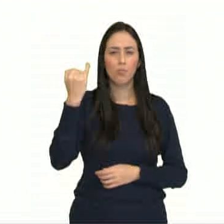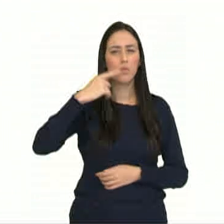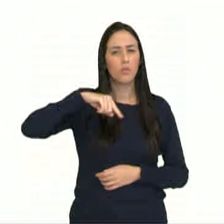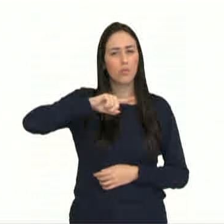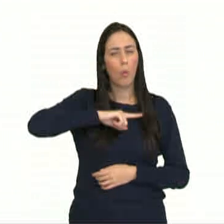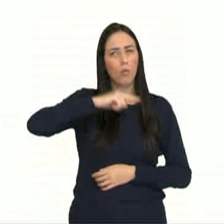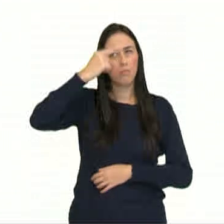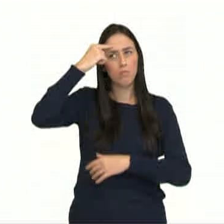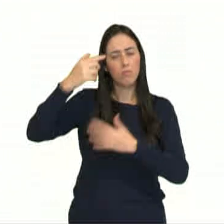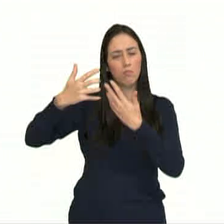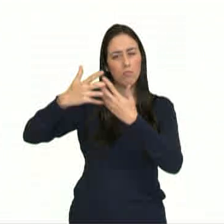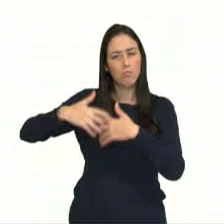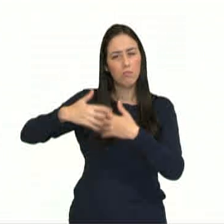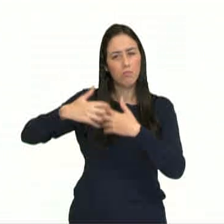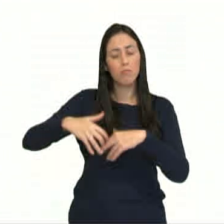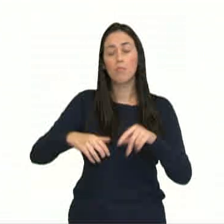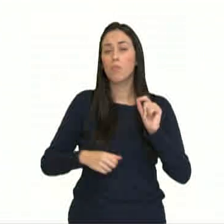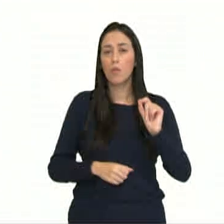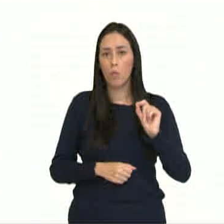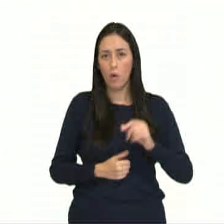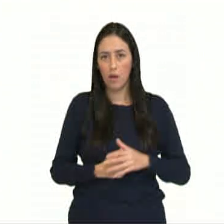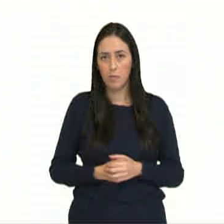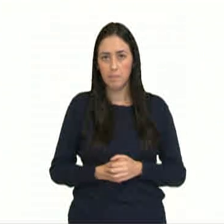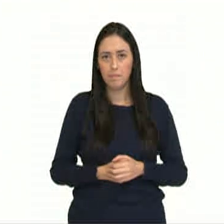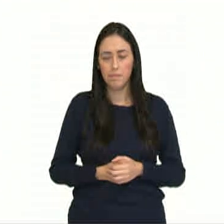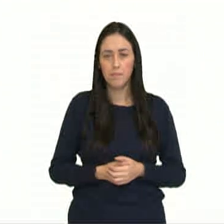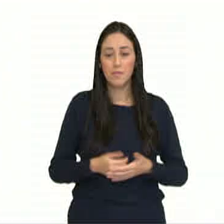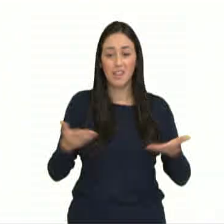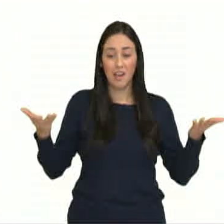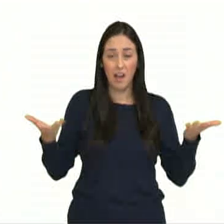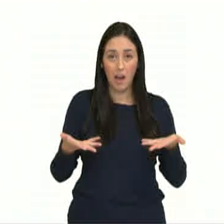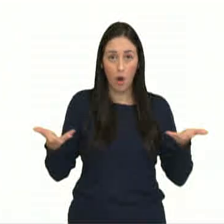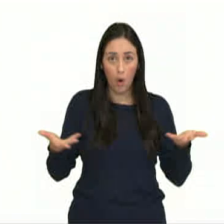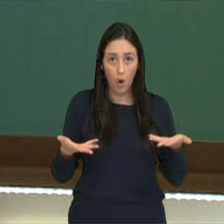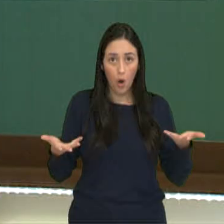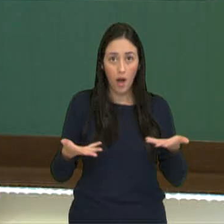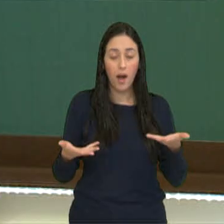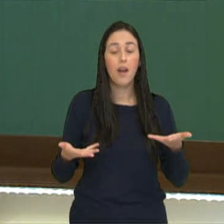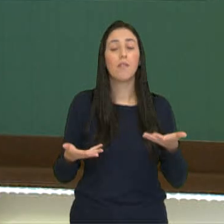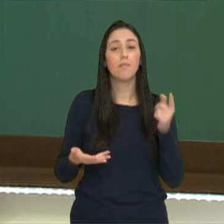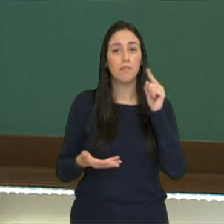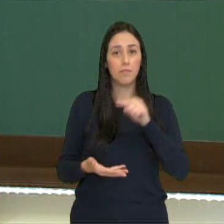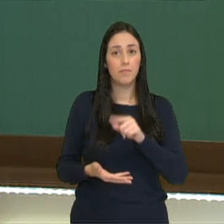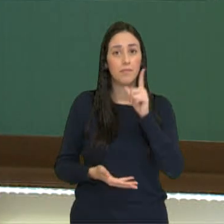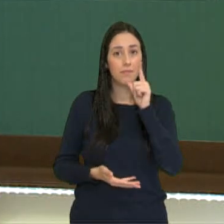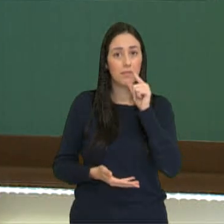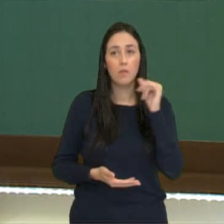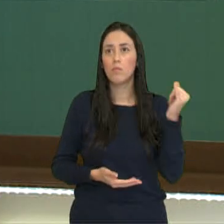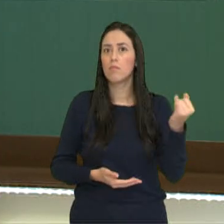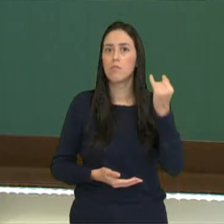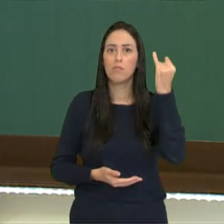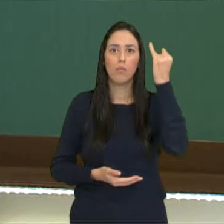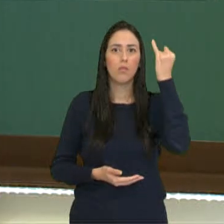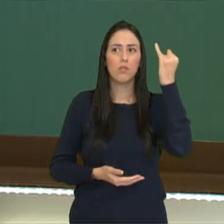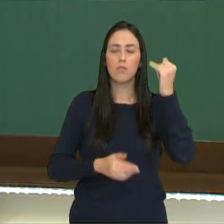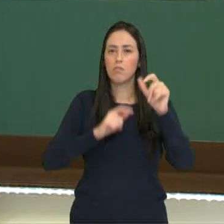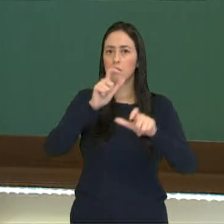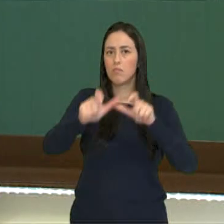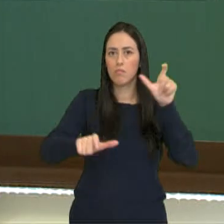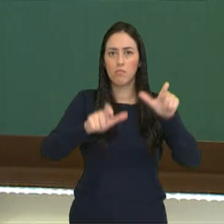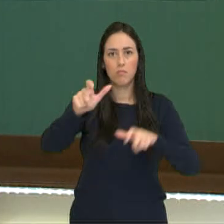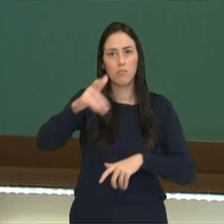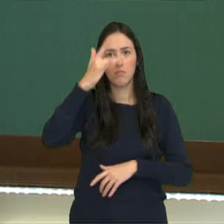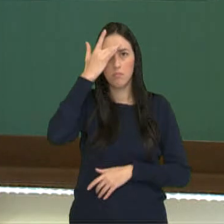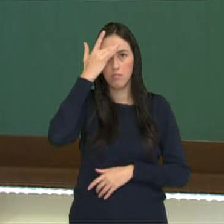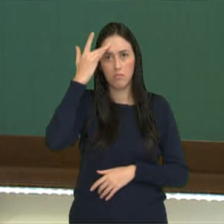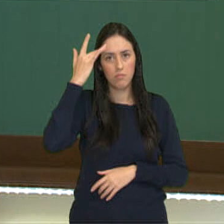faz. Primeiro, que imediato, pensando no agora, ela é fundamental para a vida das pessoas que estão habitando em